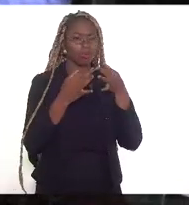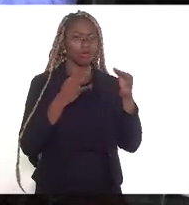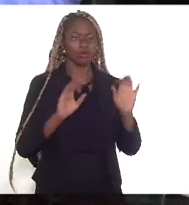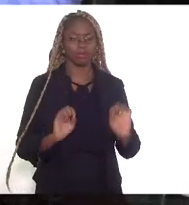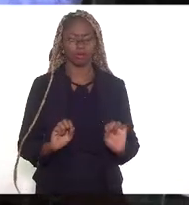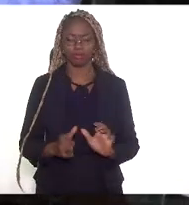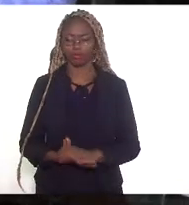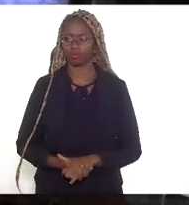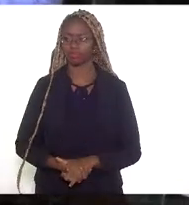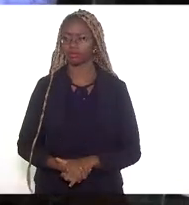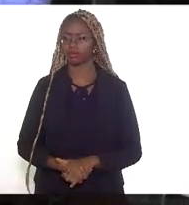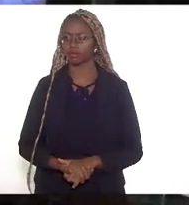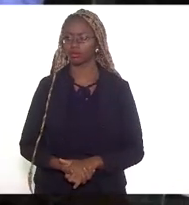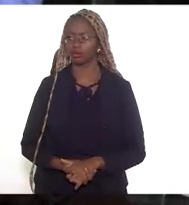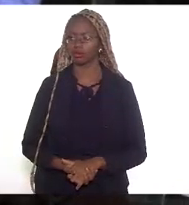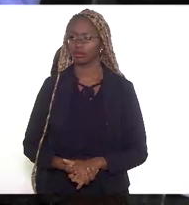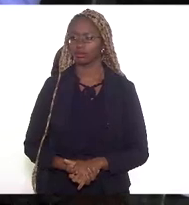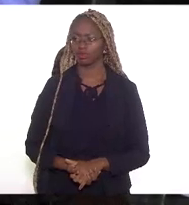presidente Rodrigo Pacheco, por favor.